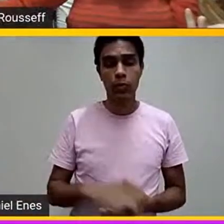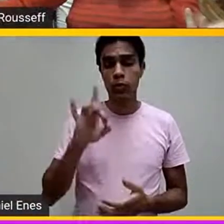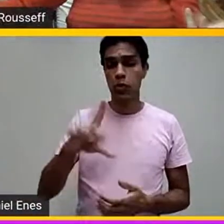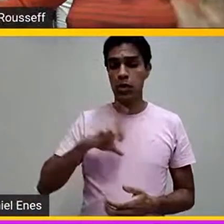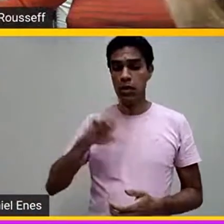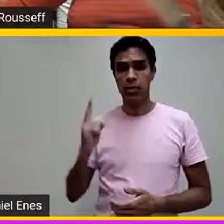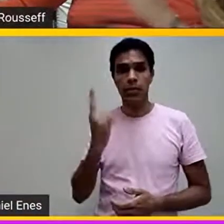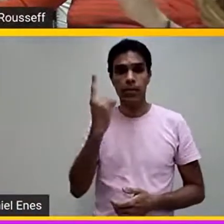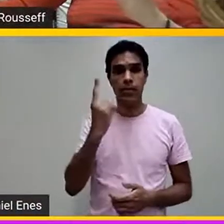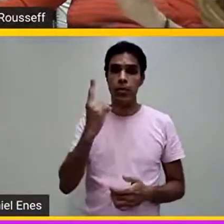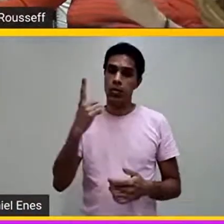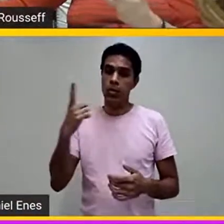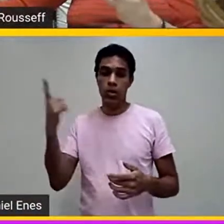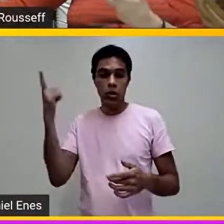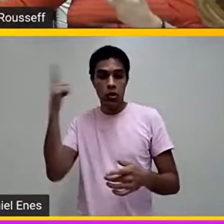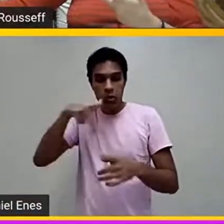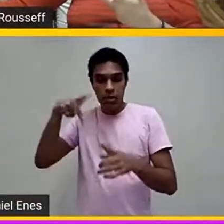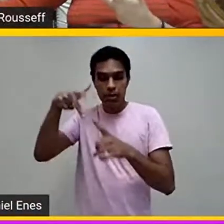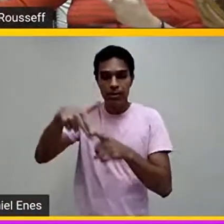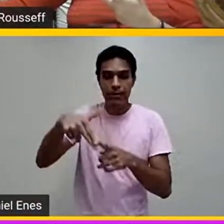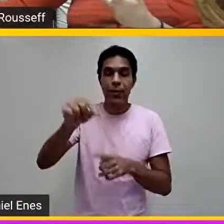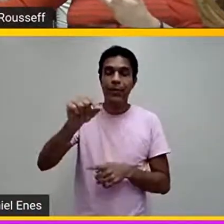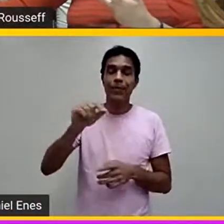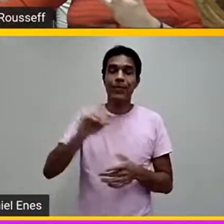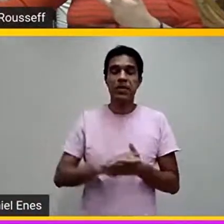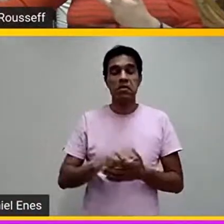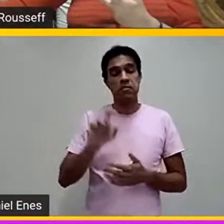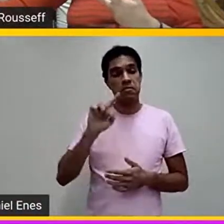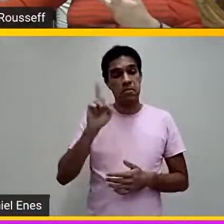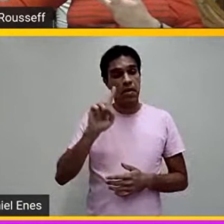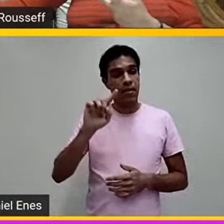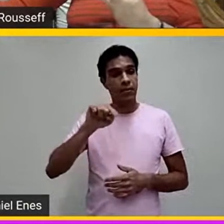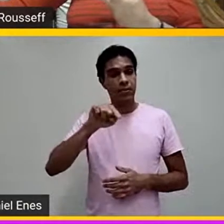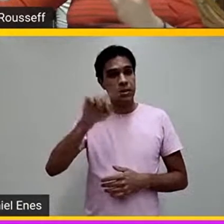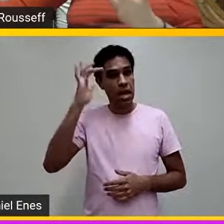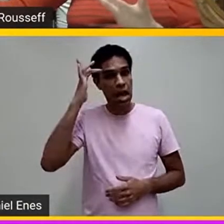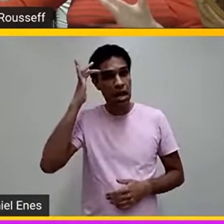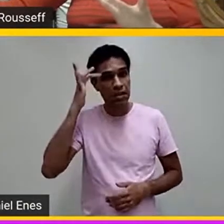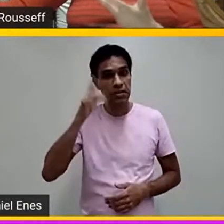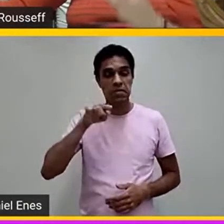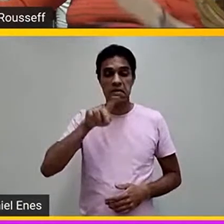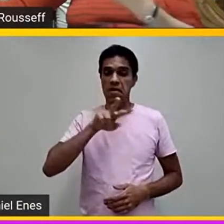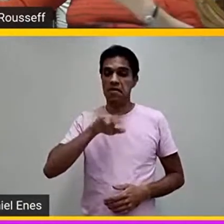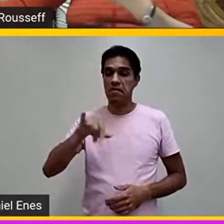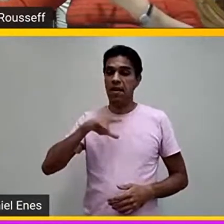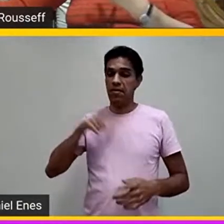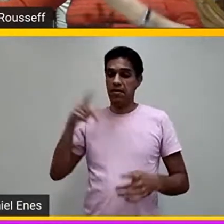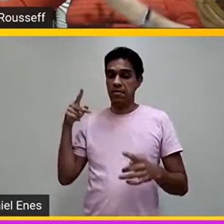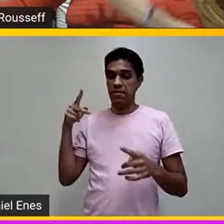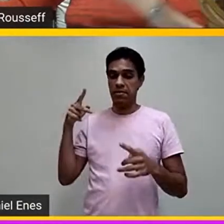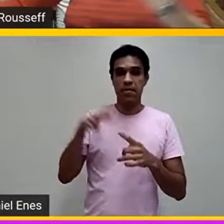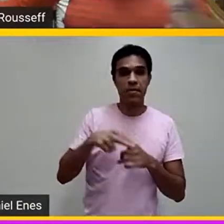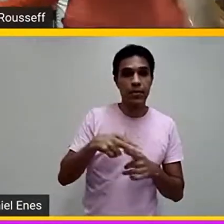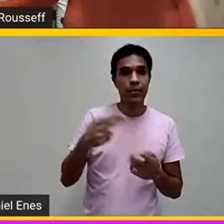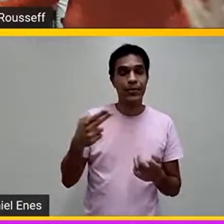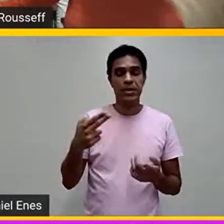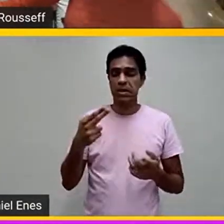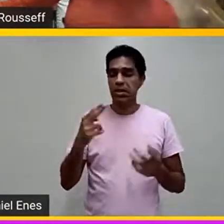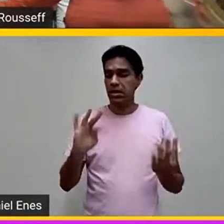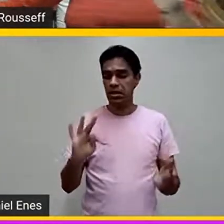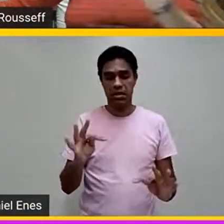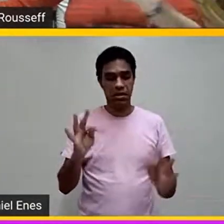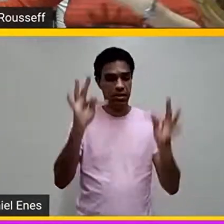de conteúdos e não é você achando que você vai impedir que a tecnologia